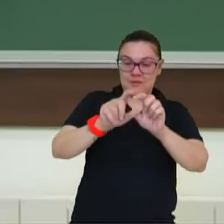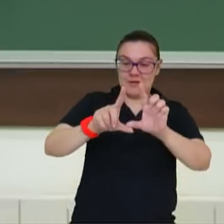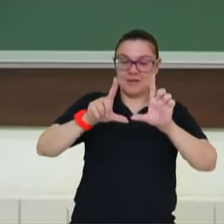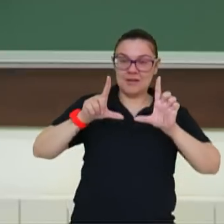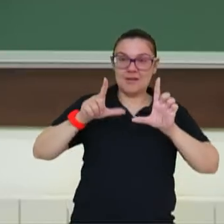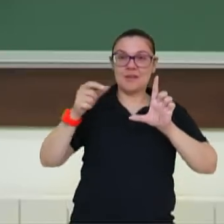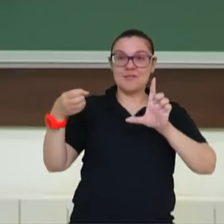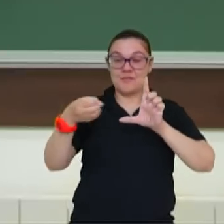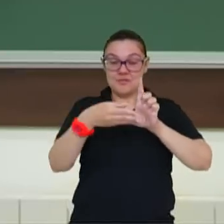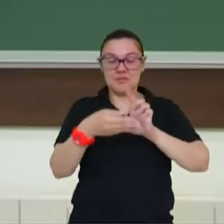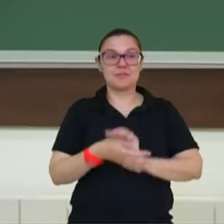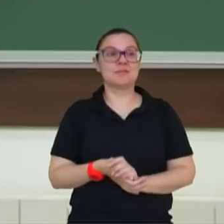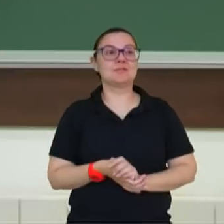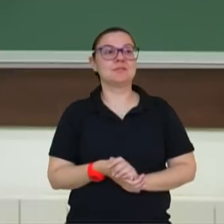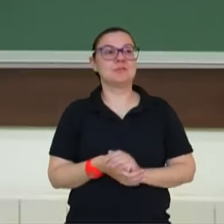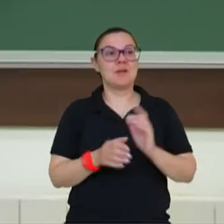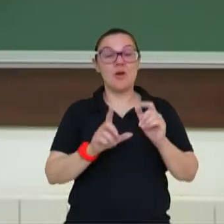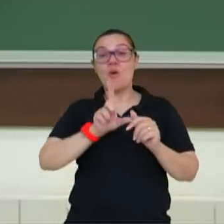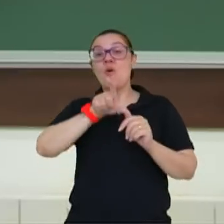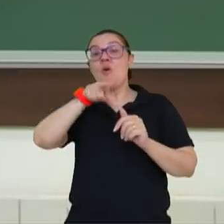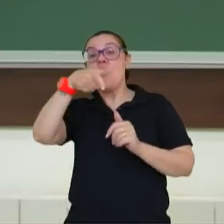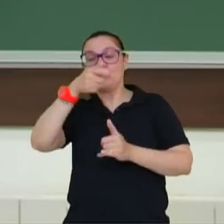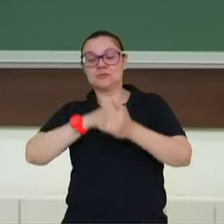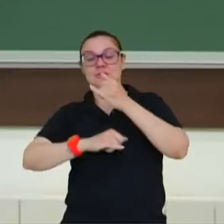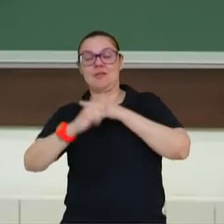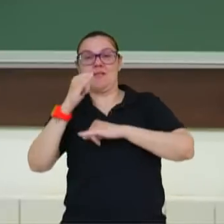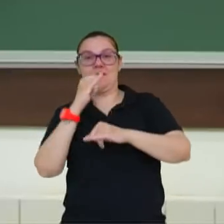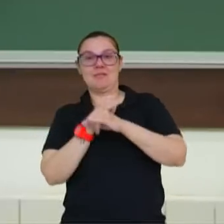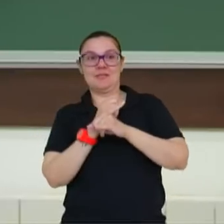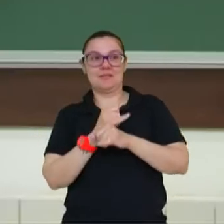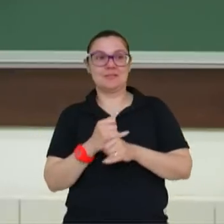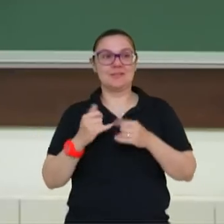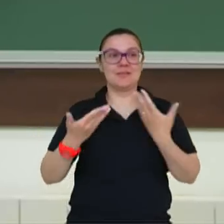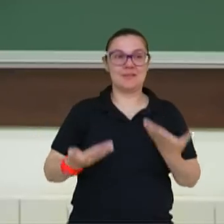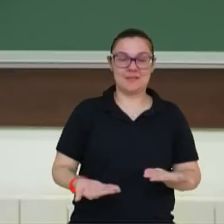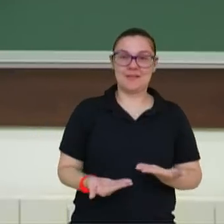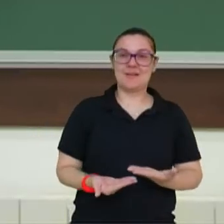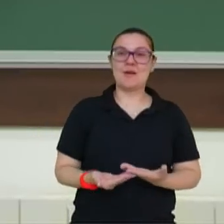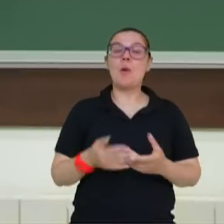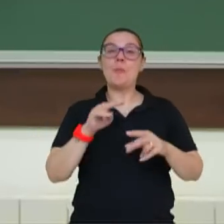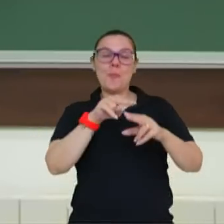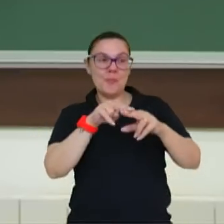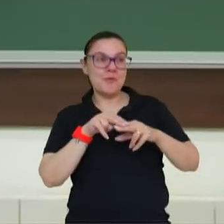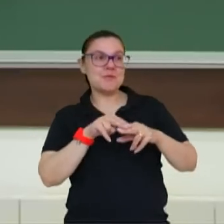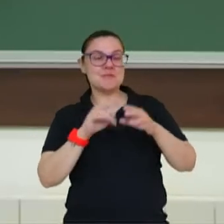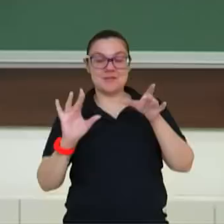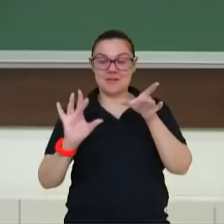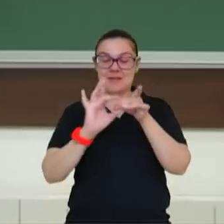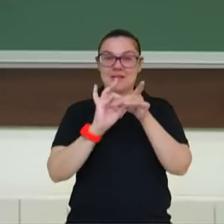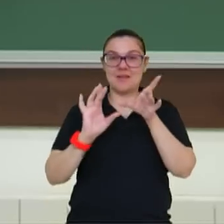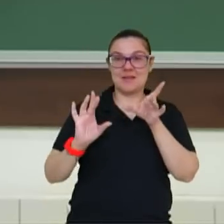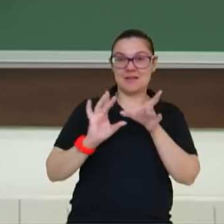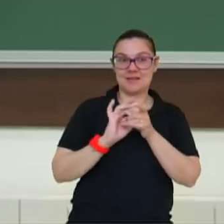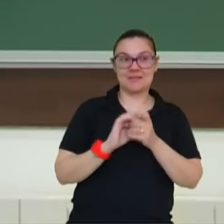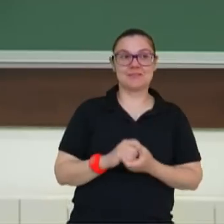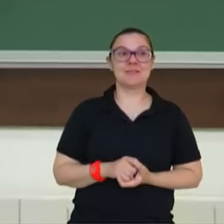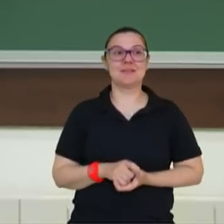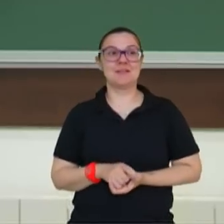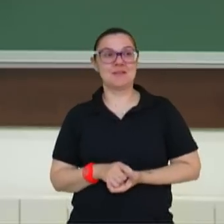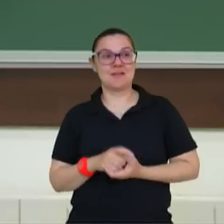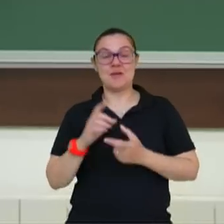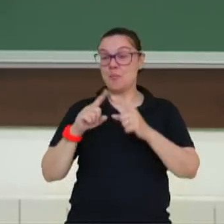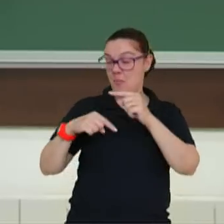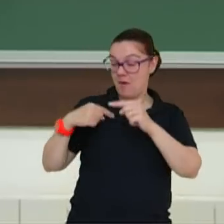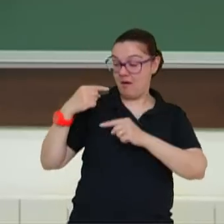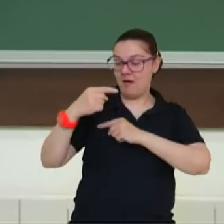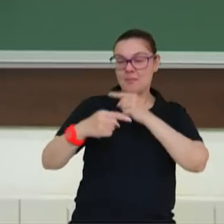vão clicar, vai ser direcionado para esse hipertexto. Então, por isso que nós chamamos de hipertexto, porque